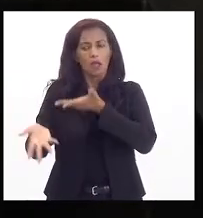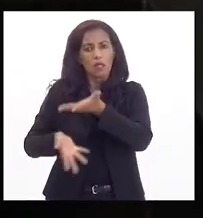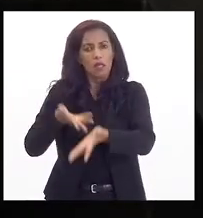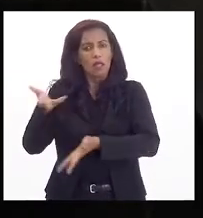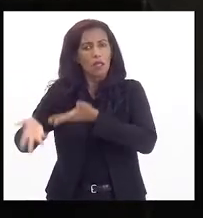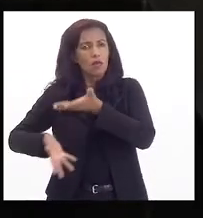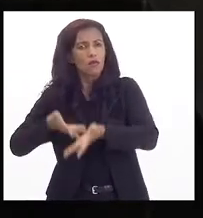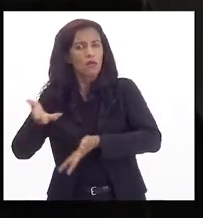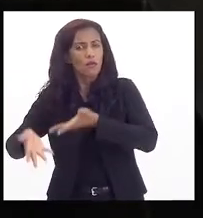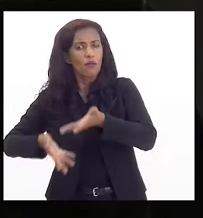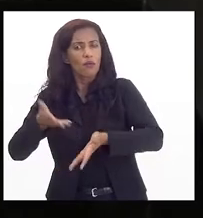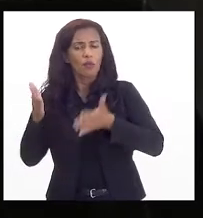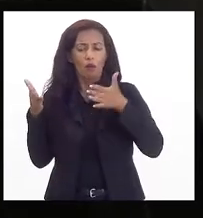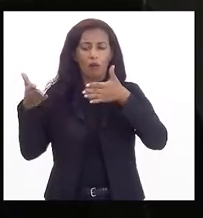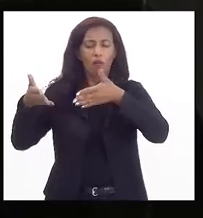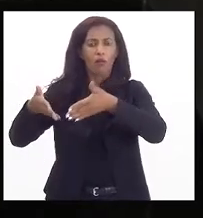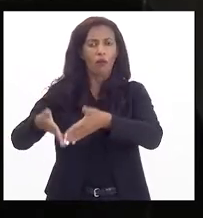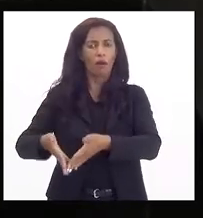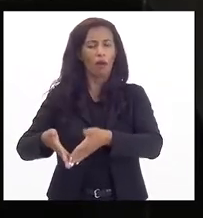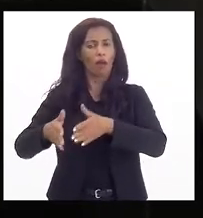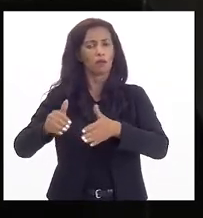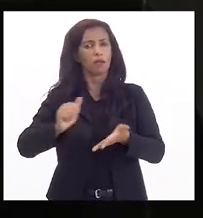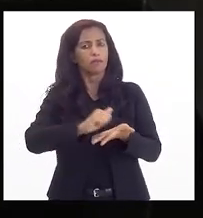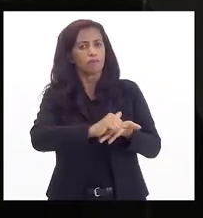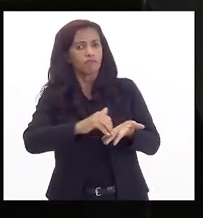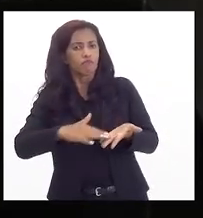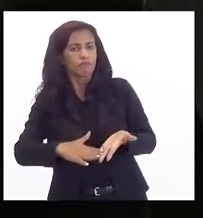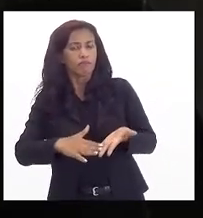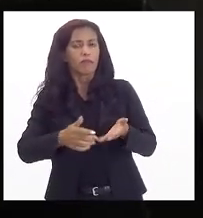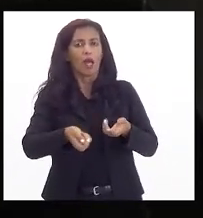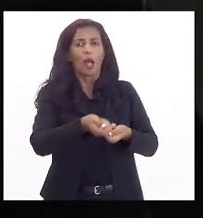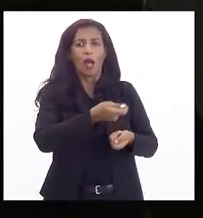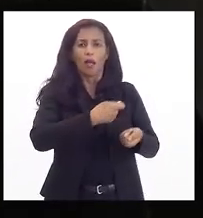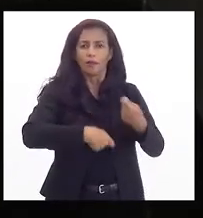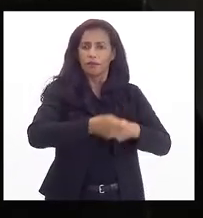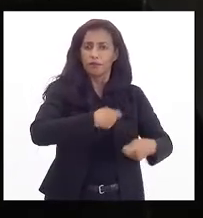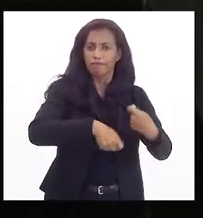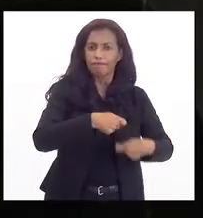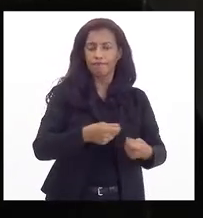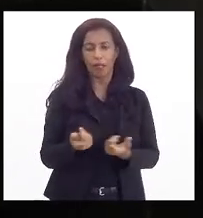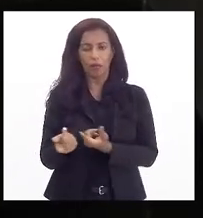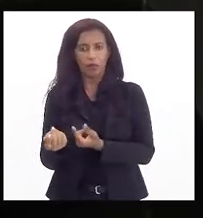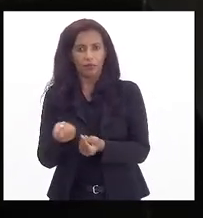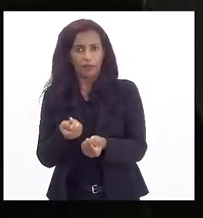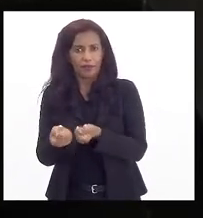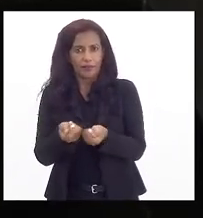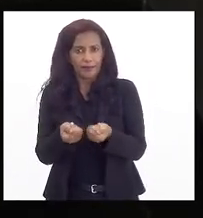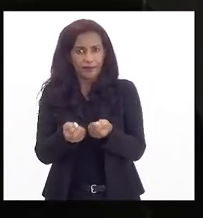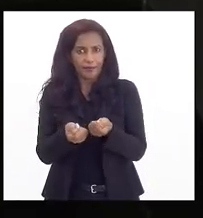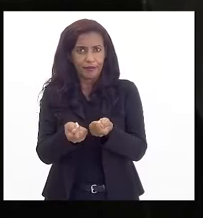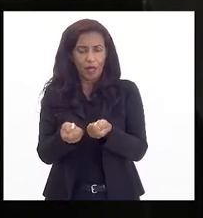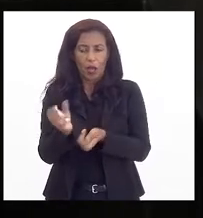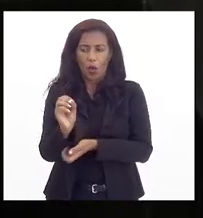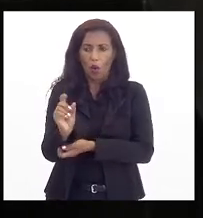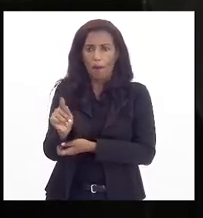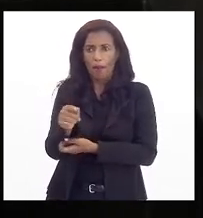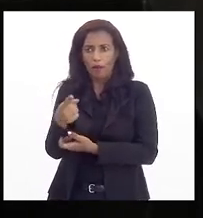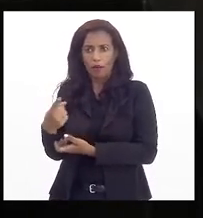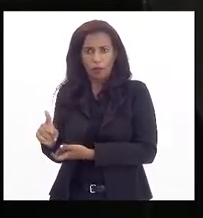e implicadas em atividades administrativas, financeiras,